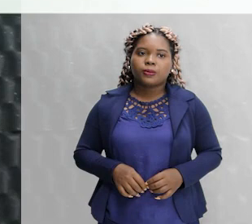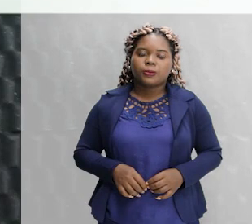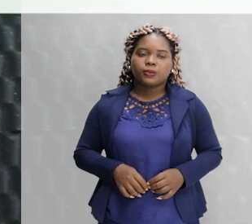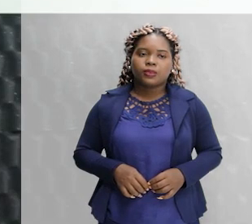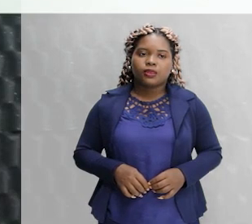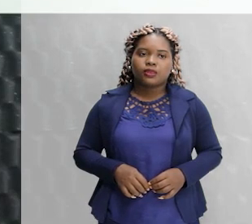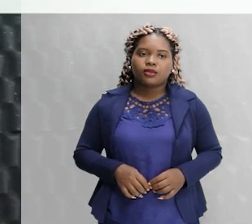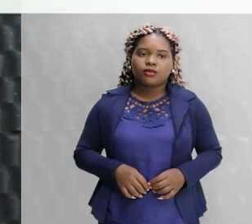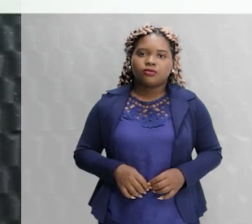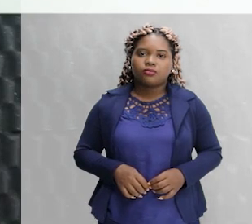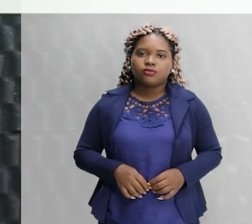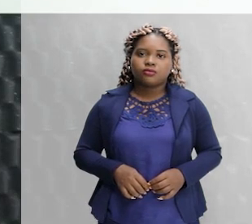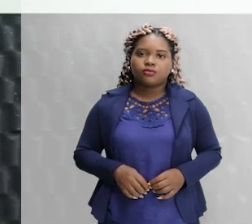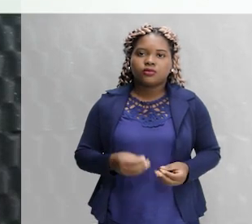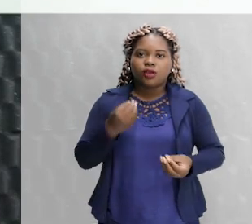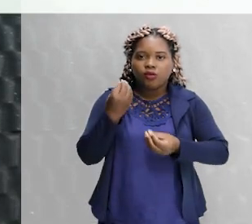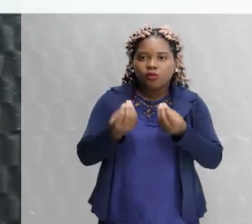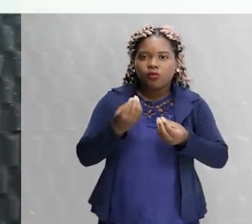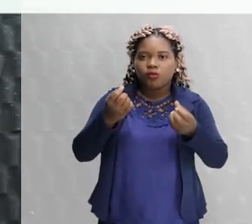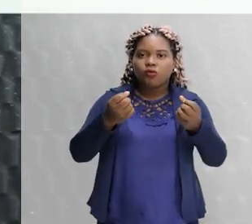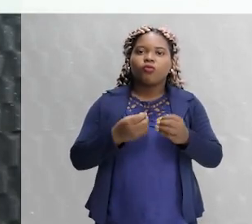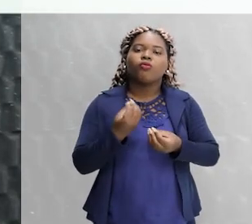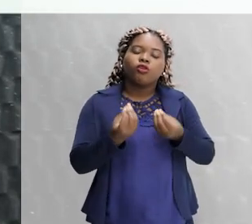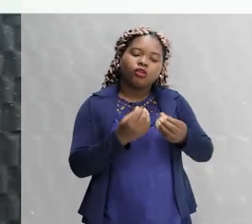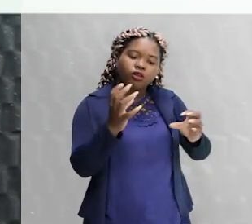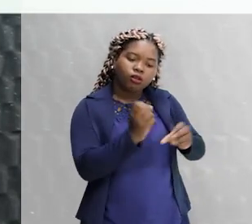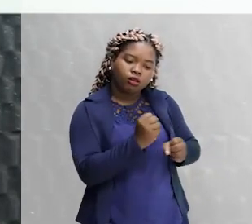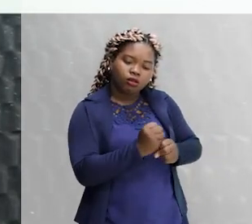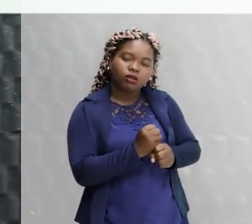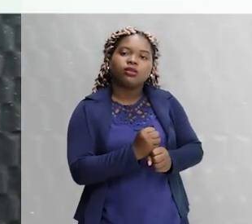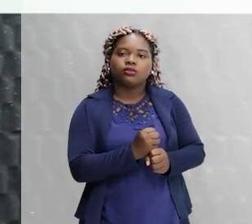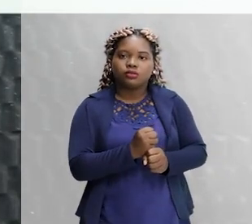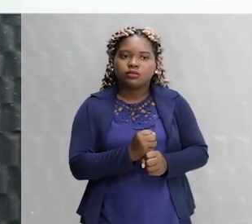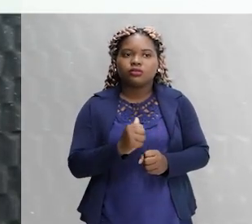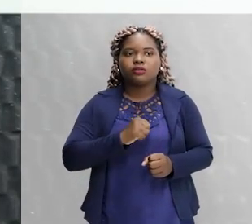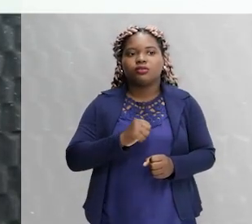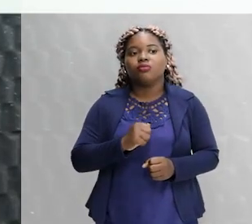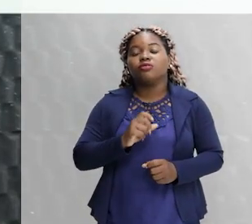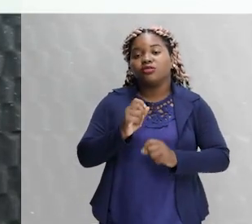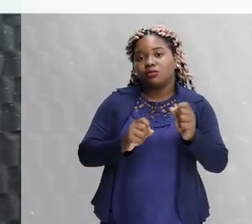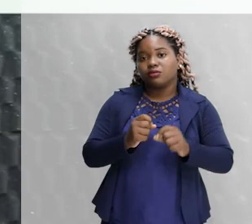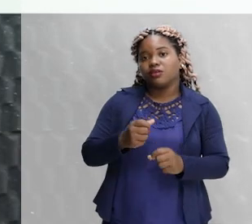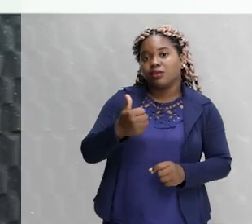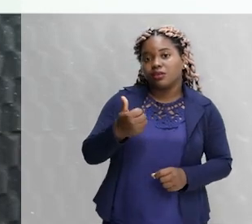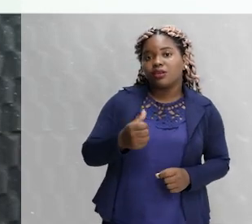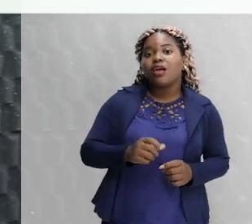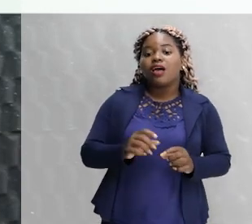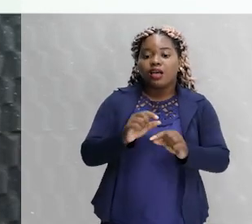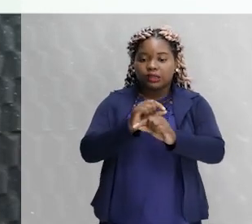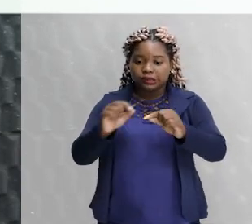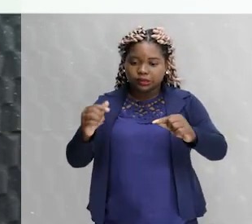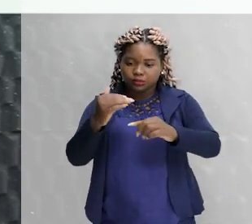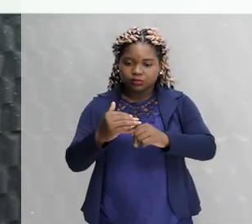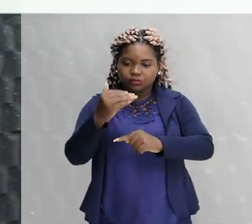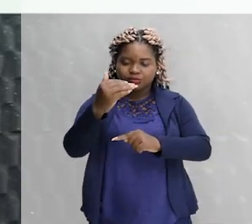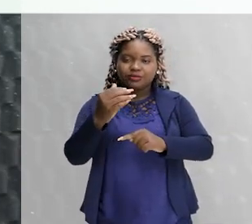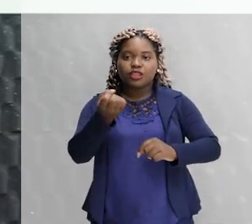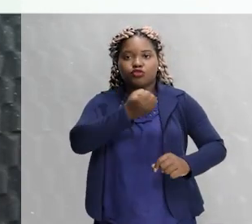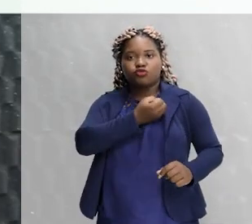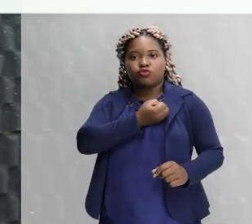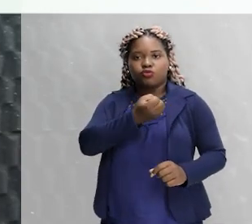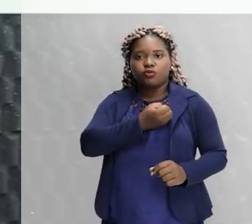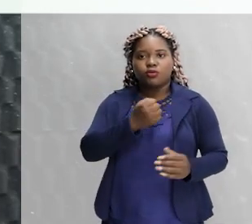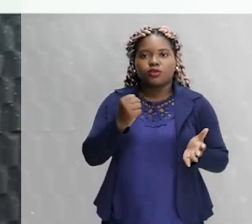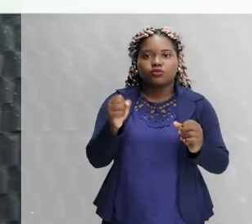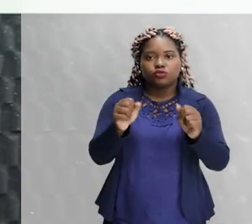Olha só. Então, como é que a gente faz mesmo? Aqui vai ficar o 14, né? Aqui é o somatório do número pelo respectivo peso,